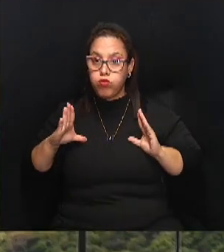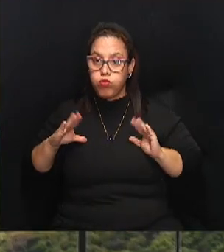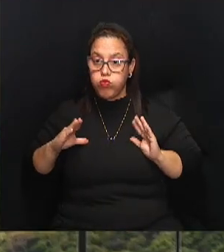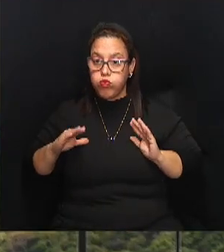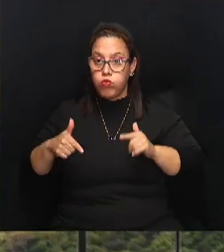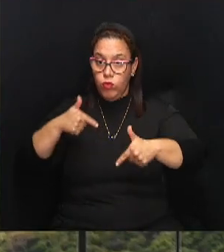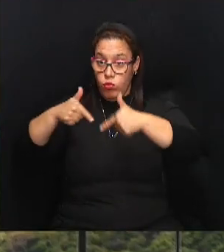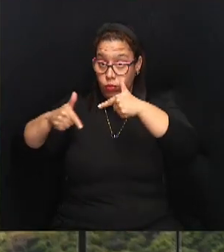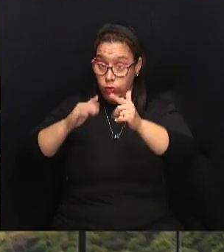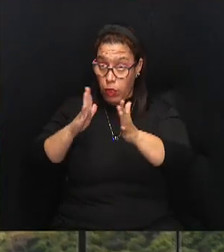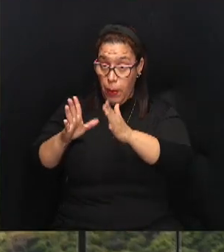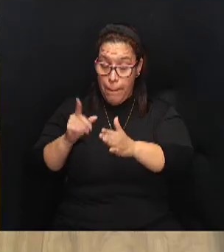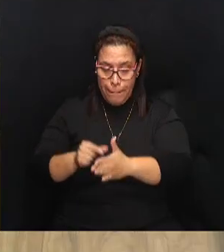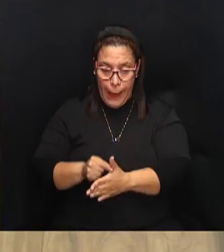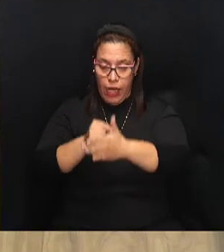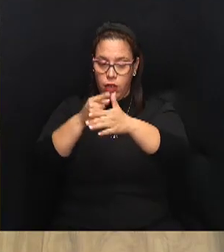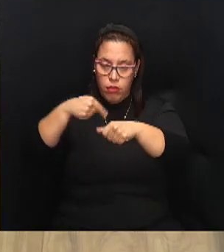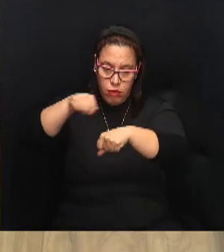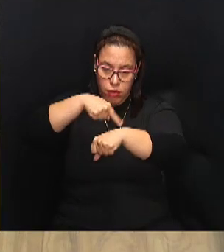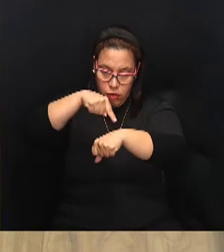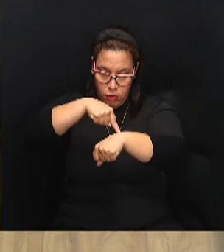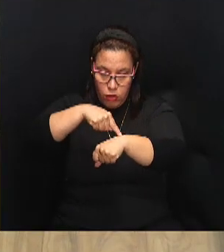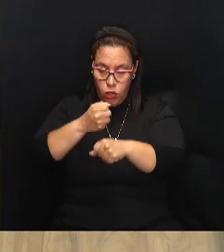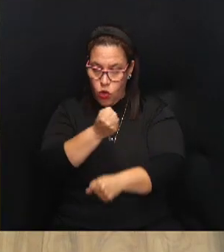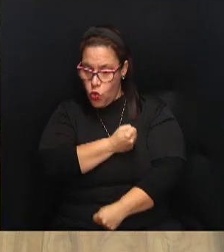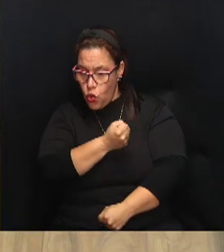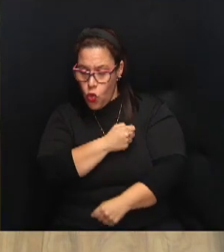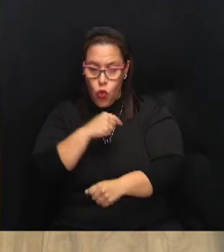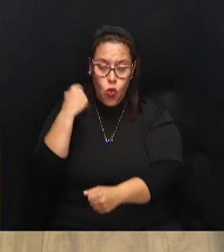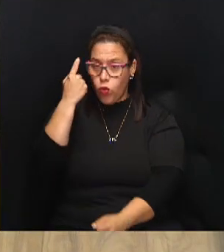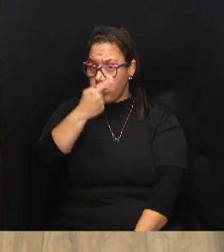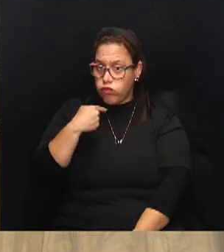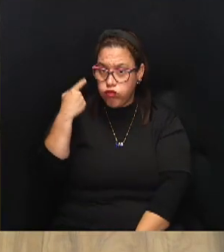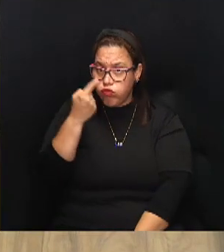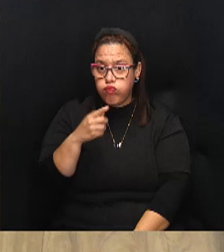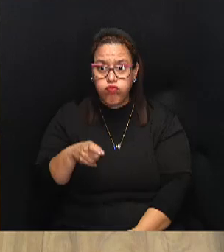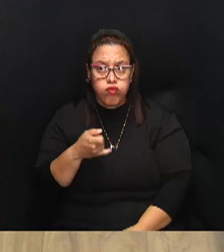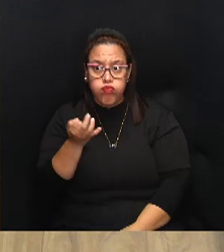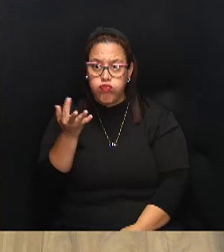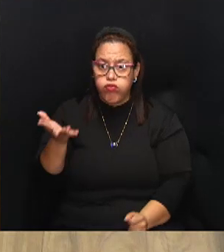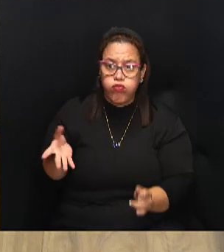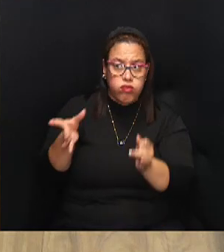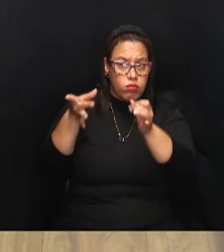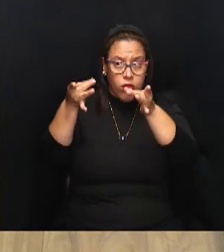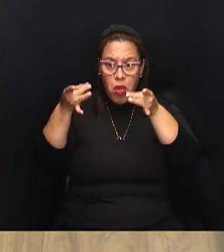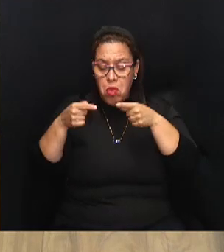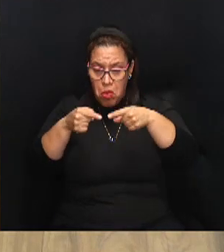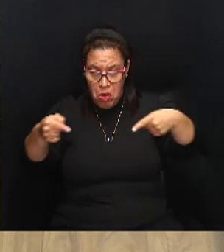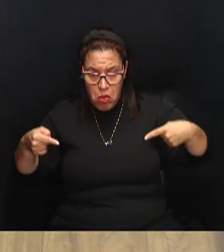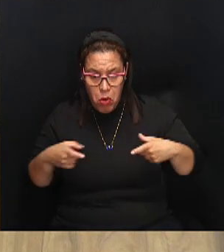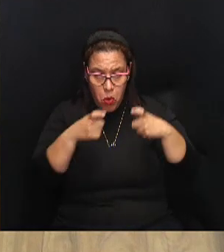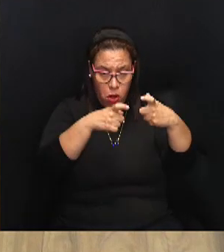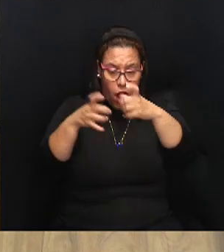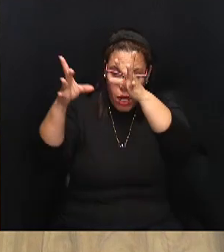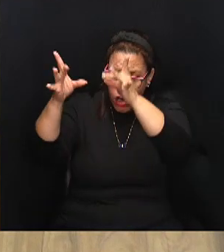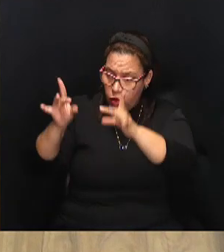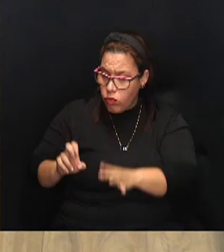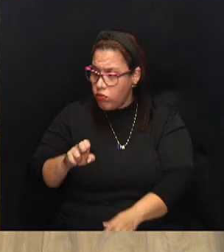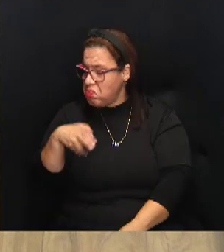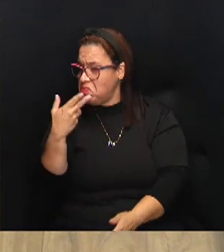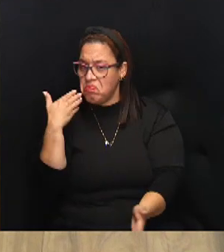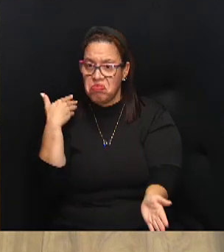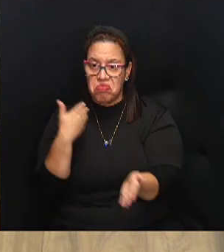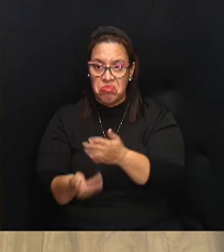ele é num período fixo, num determinado número de horas, é alguma operação especial, é numa região especial, ou pode ser